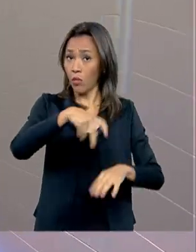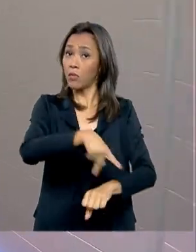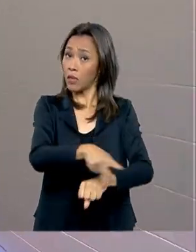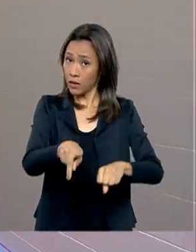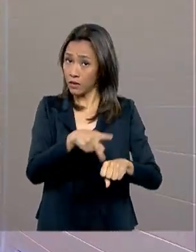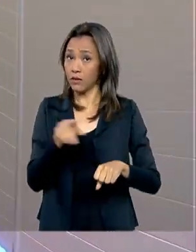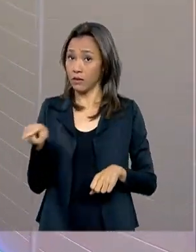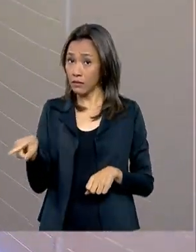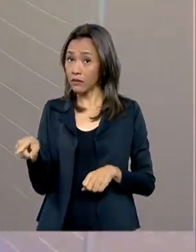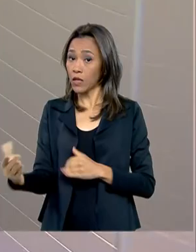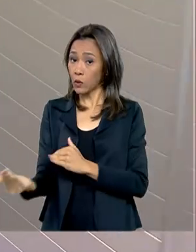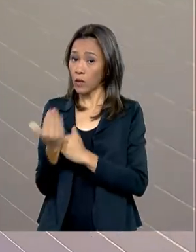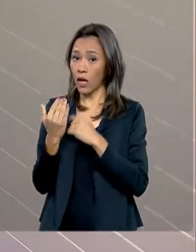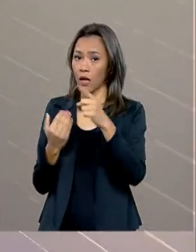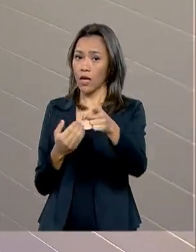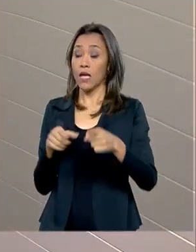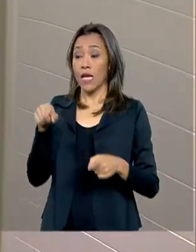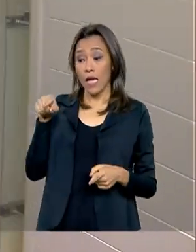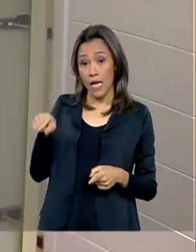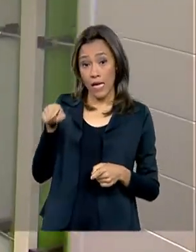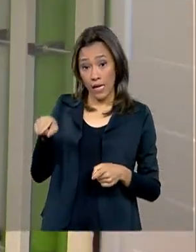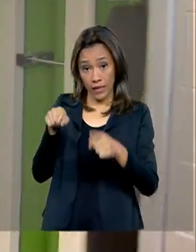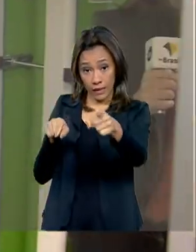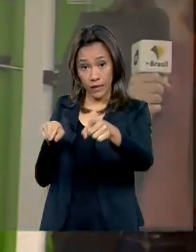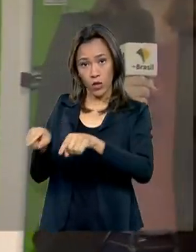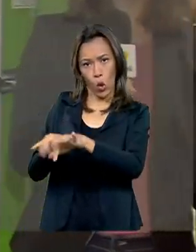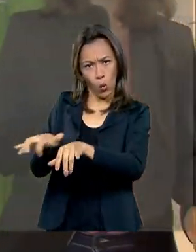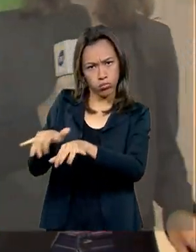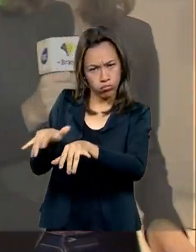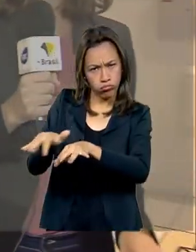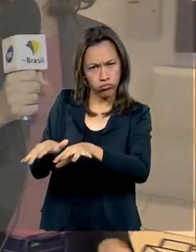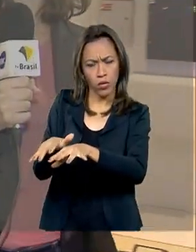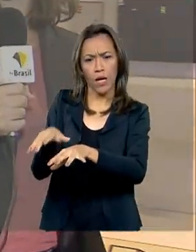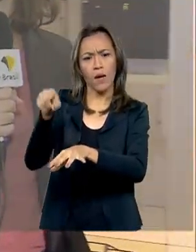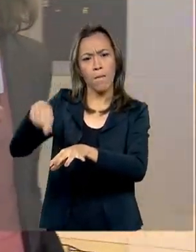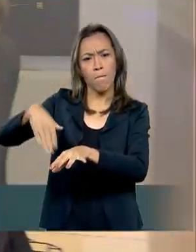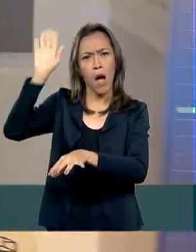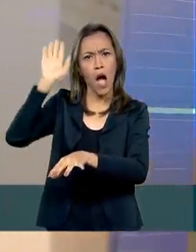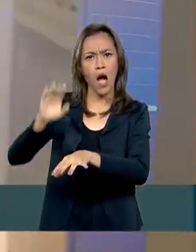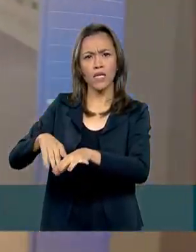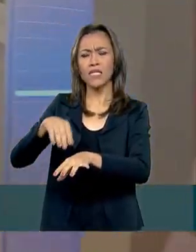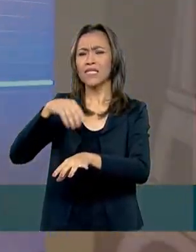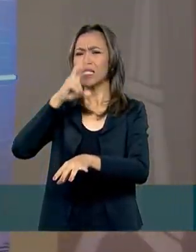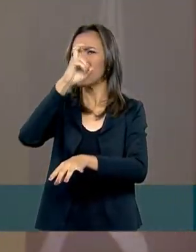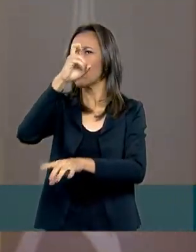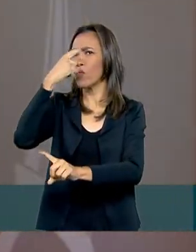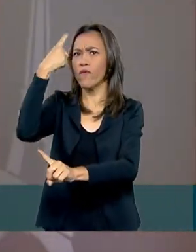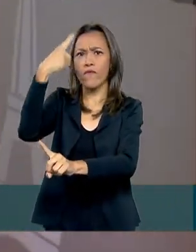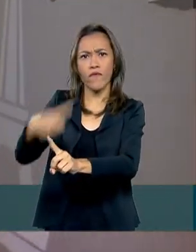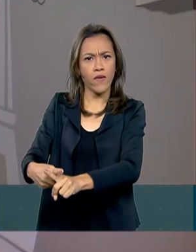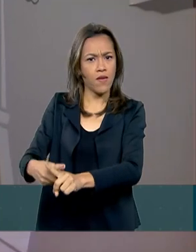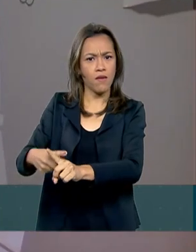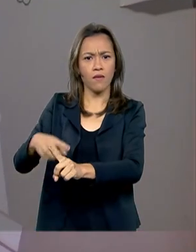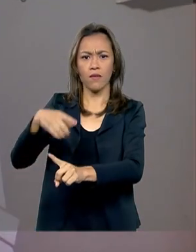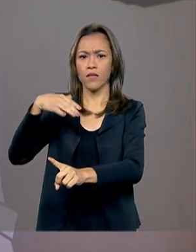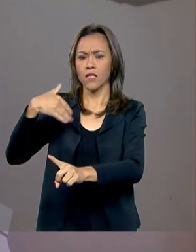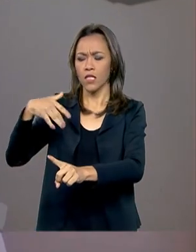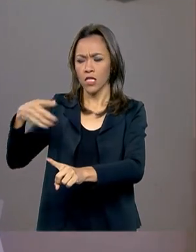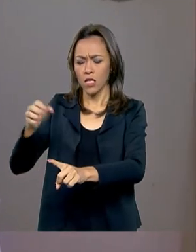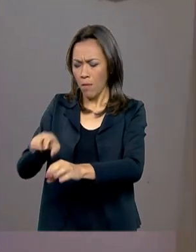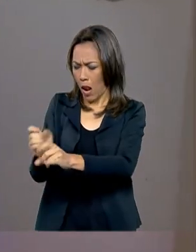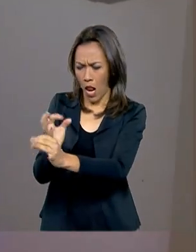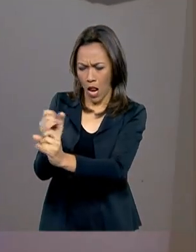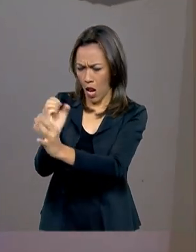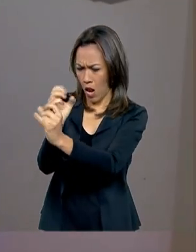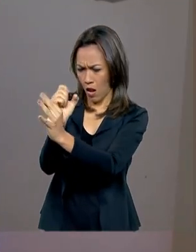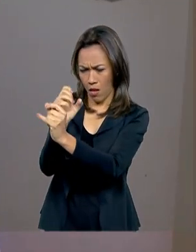expansão, o supercomputador Santos Dumont aumenta em 5 vezes o número de operações matemáticas realizadas por segundo. Cálculos